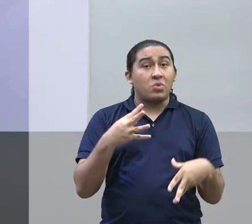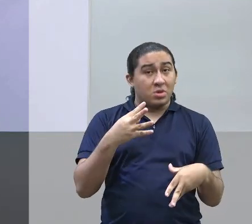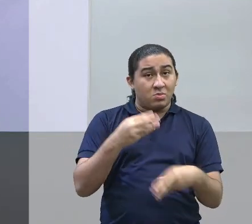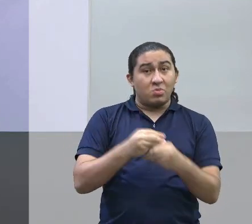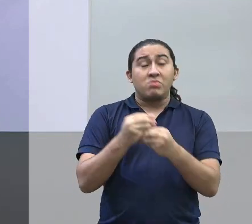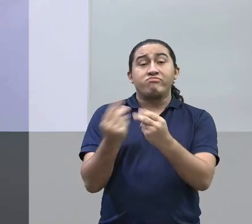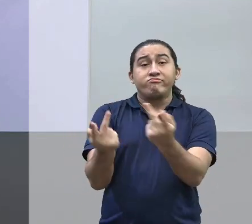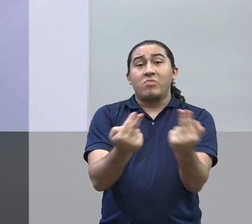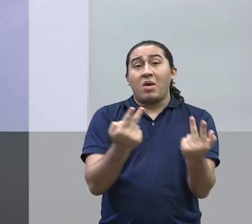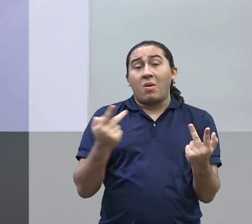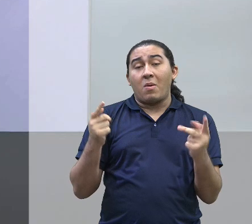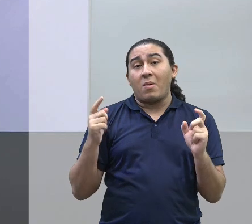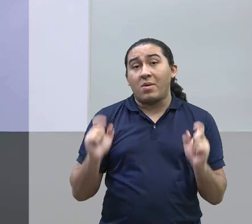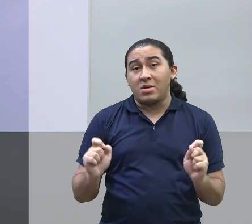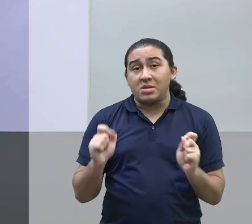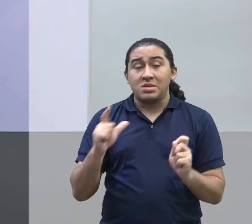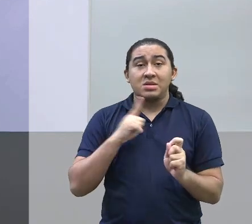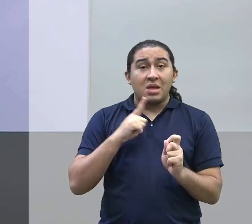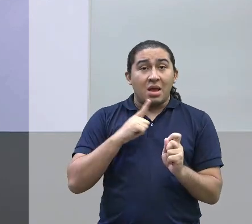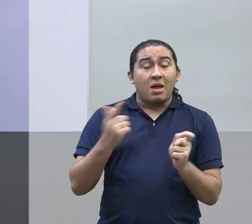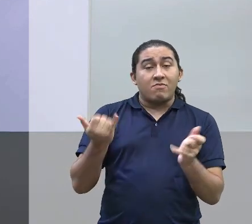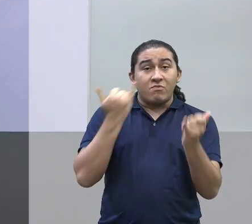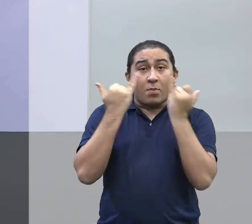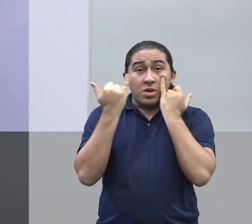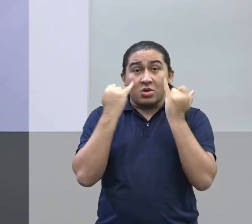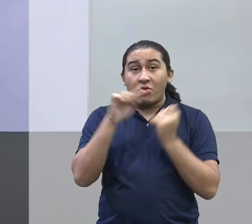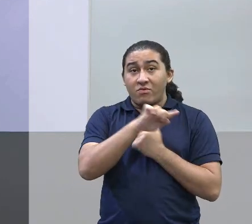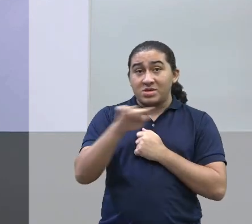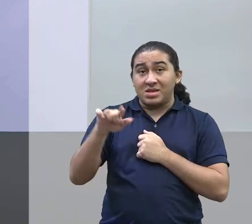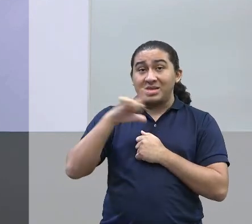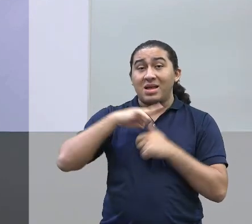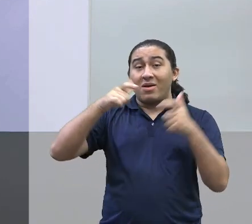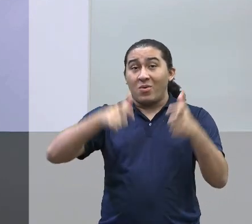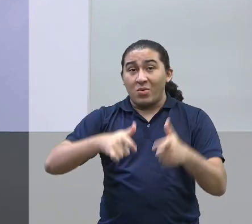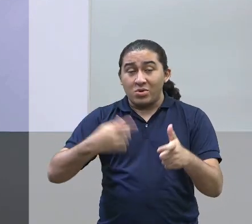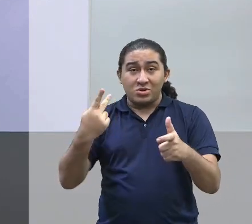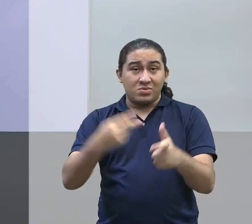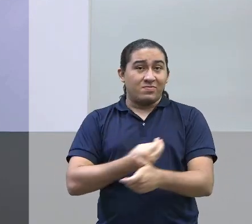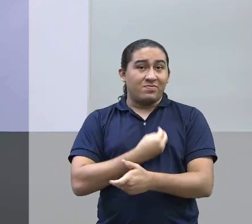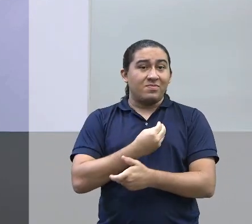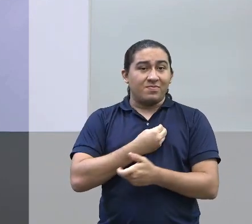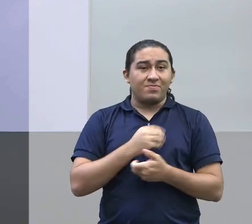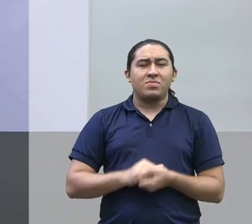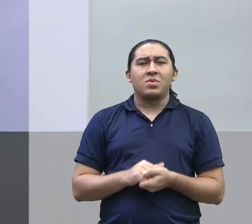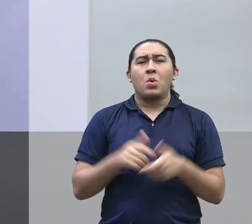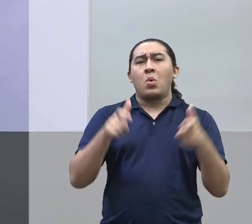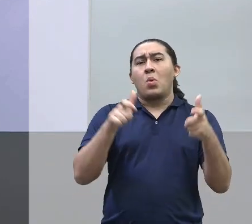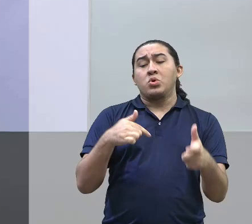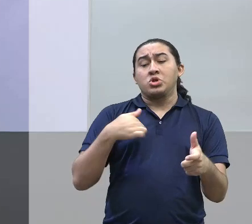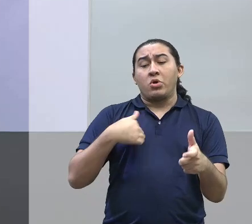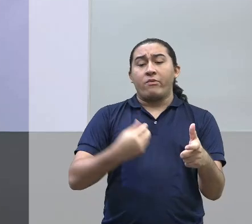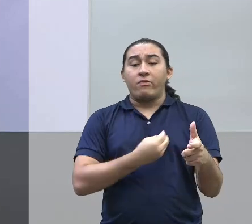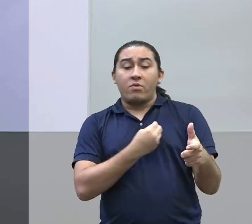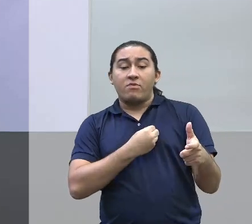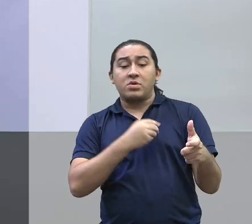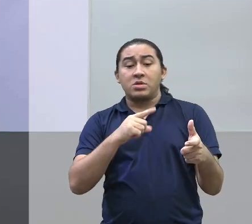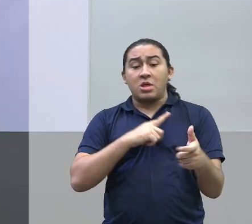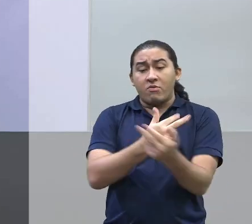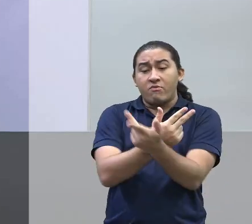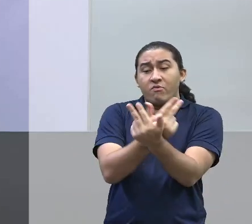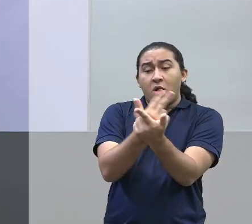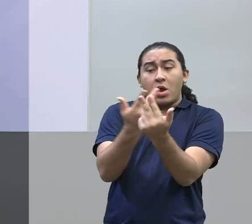também com as notícias que vocês têm aí onde vocês moram. Onde eu moro, eu tenho muitas